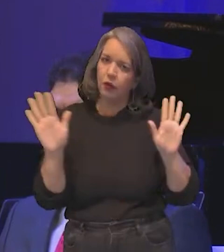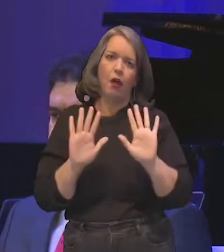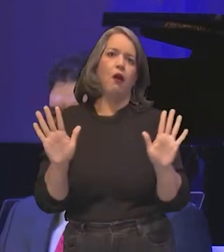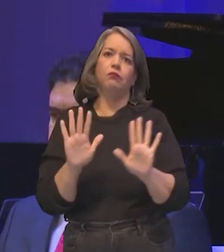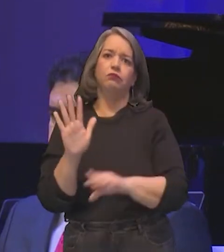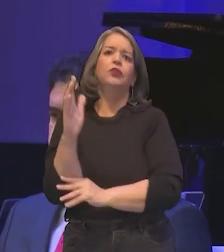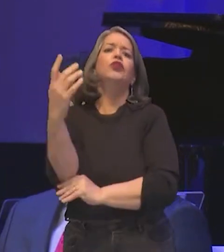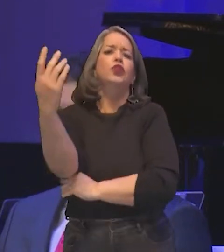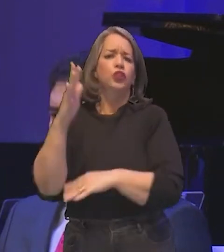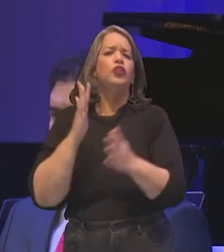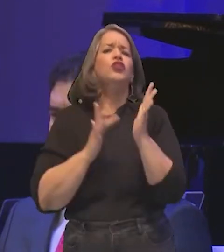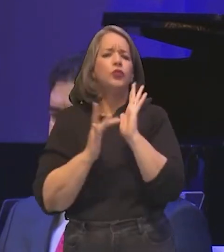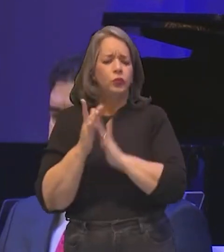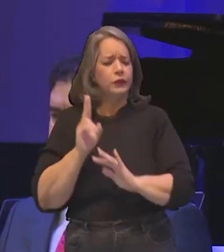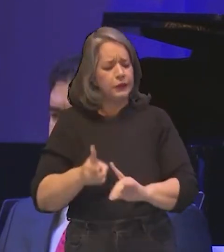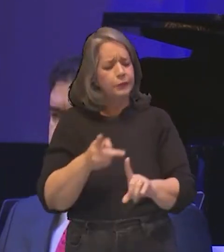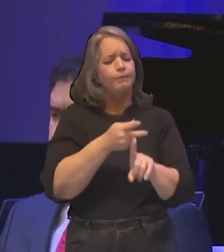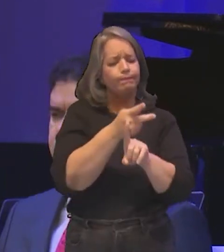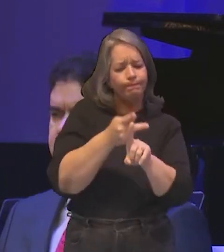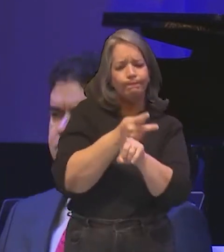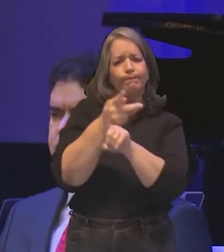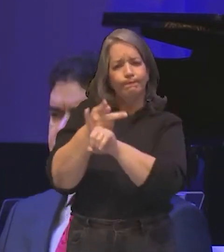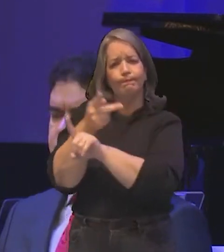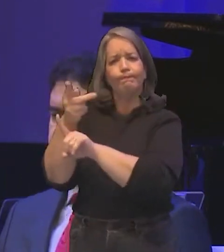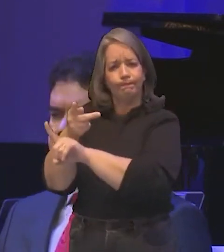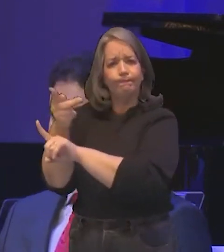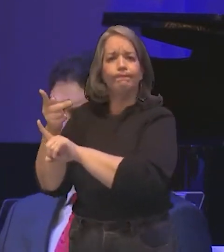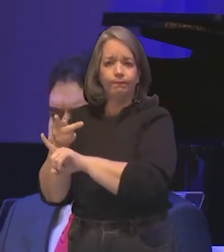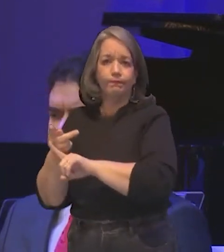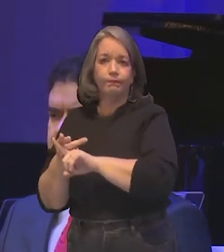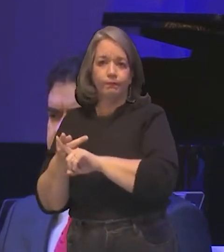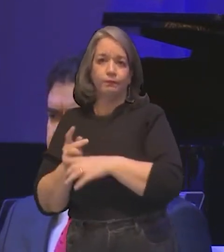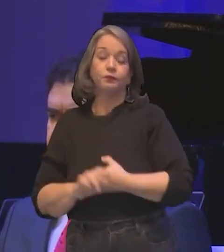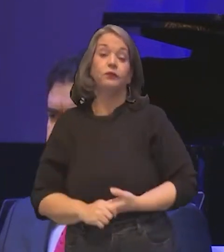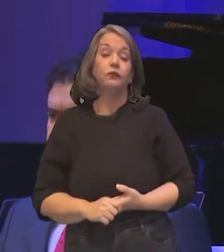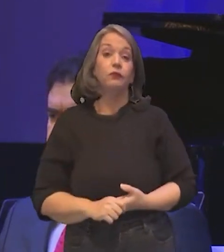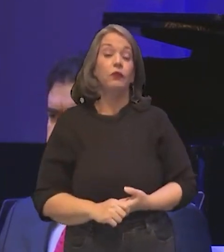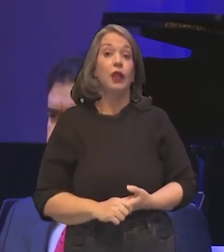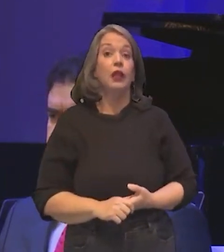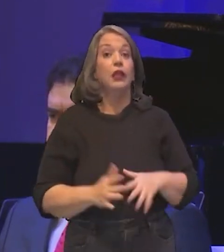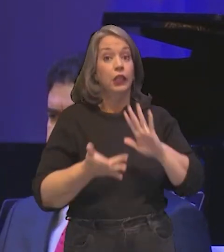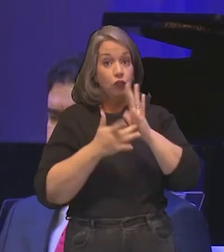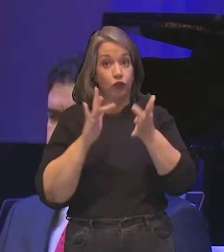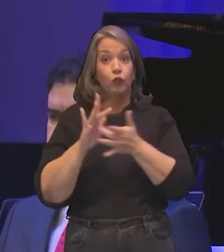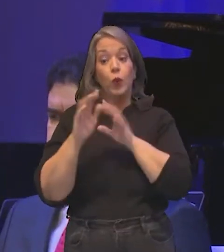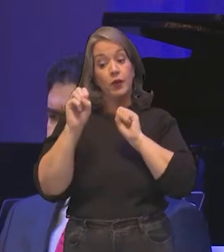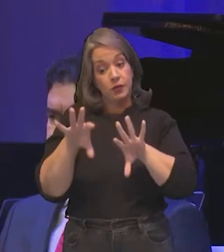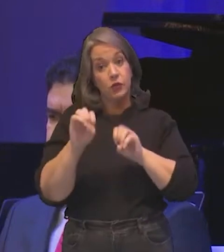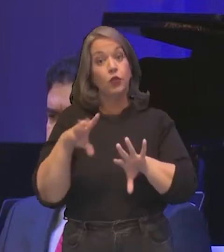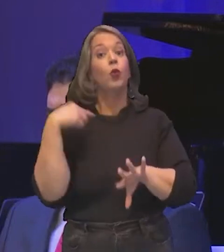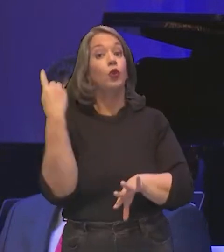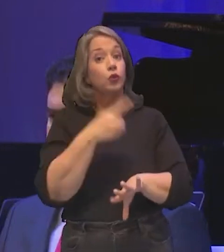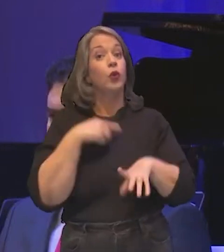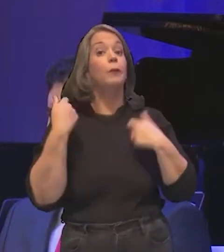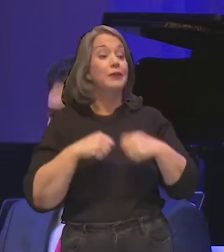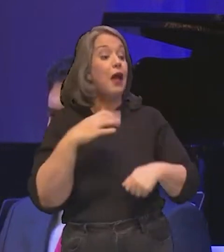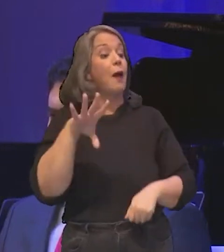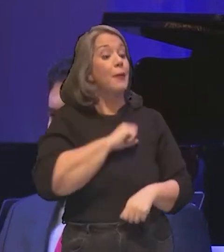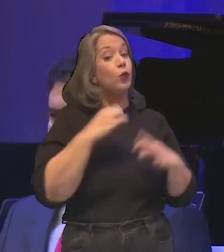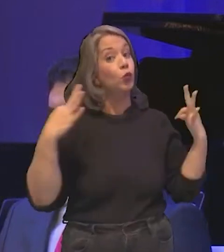vida. Quem disse que nós devemos amar apenas aquelas pessoas a quem nos afeiçoamos?